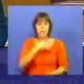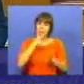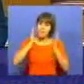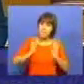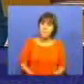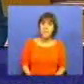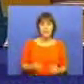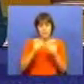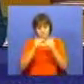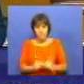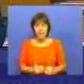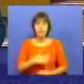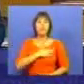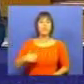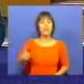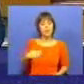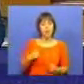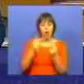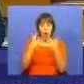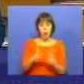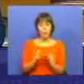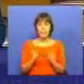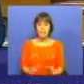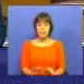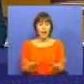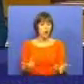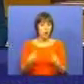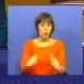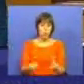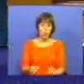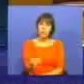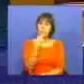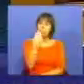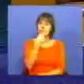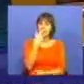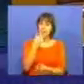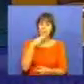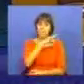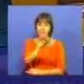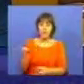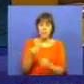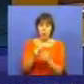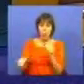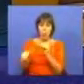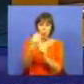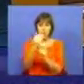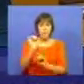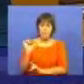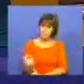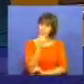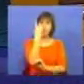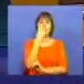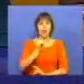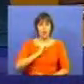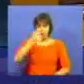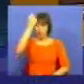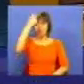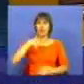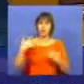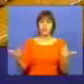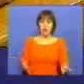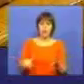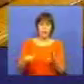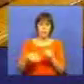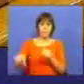era preciso menos saúde para ter as contas certas. O custo dos medicamentos para as famílias ultrapassou pela primeira vez na nossa história